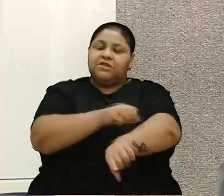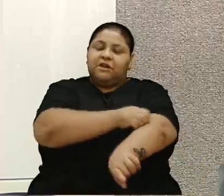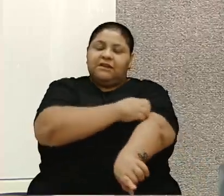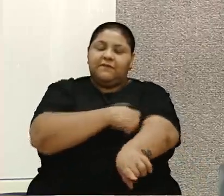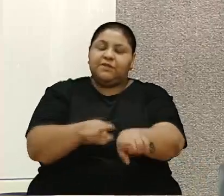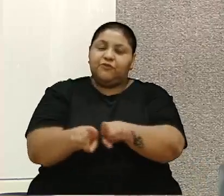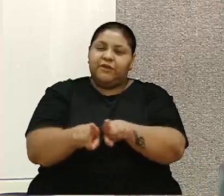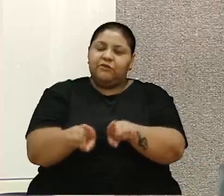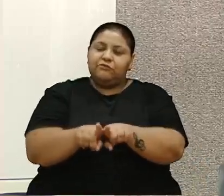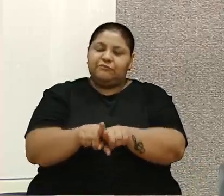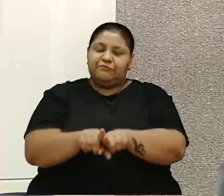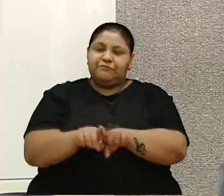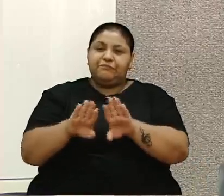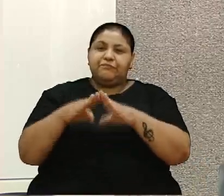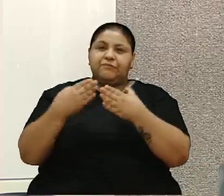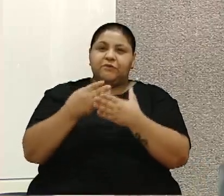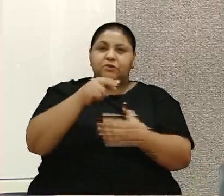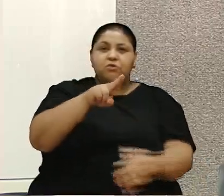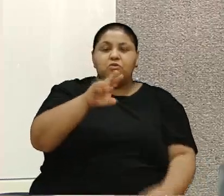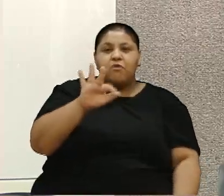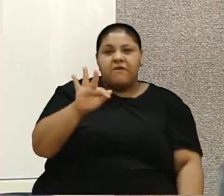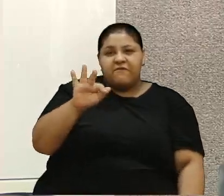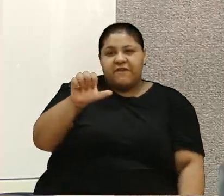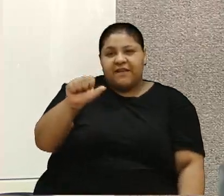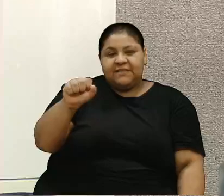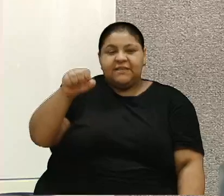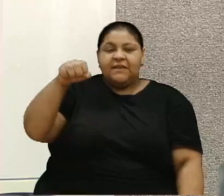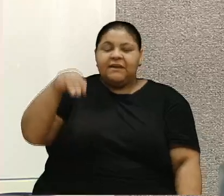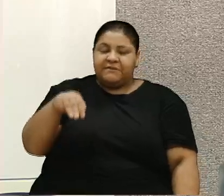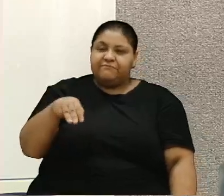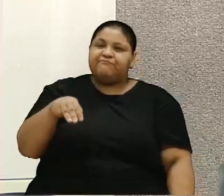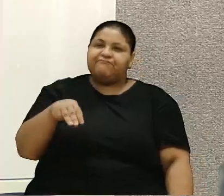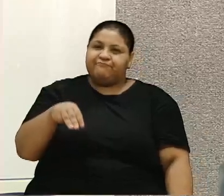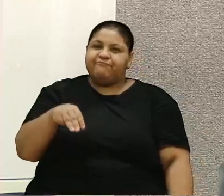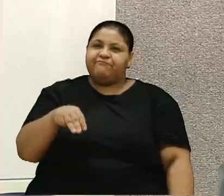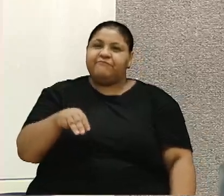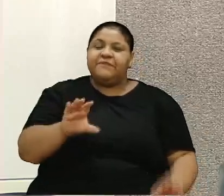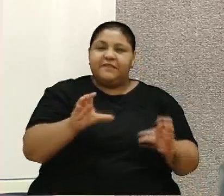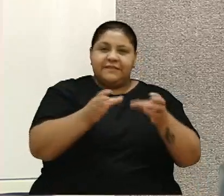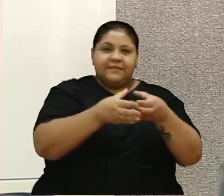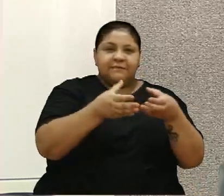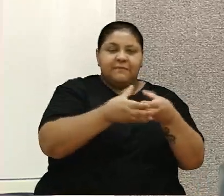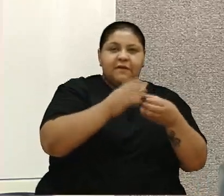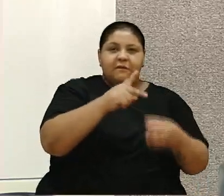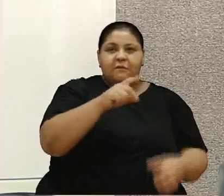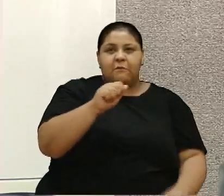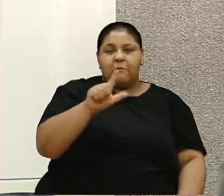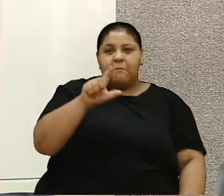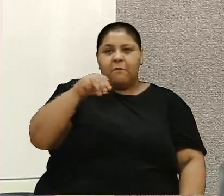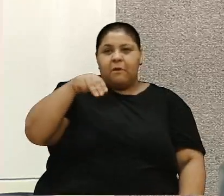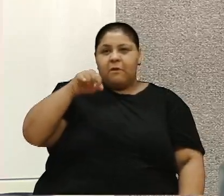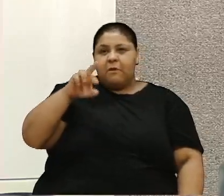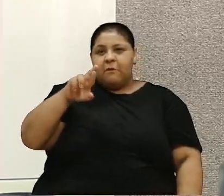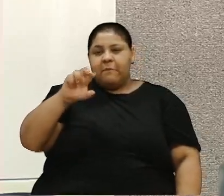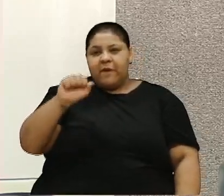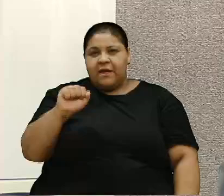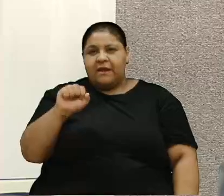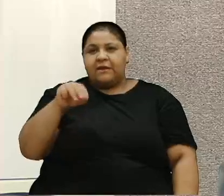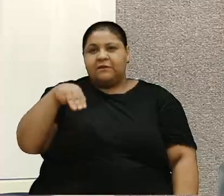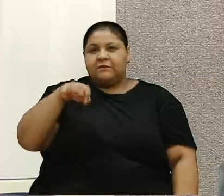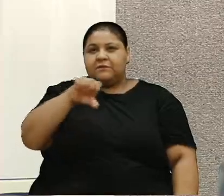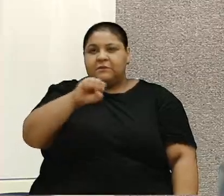Tive a oportunidade de ir ao FSM, o campus de Palmeira das Missões, né? Universidade Federal de Santa Maria, em Palmeira das